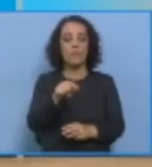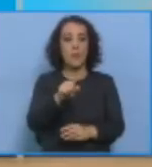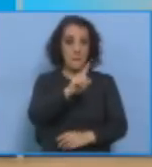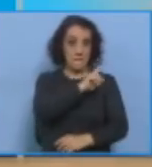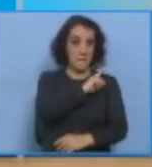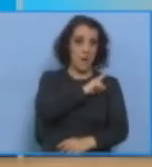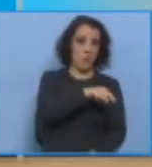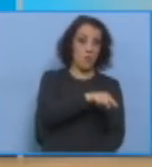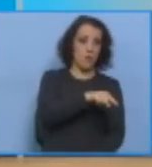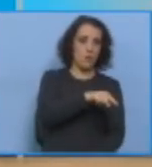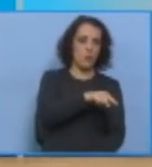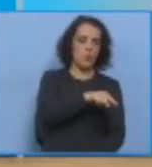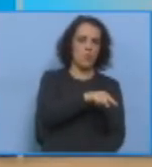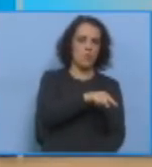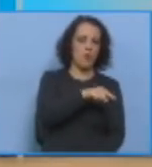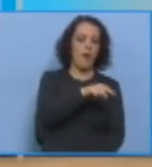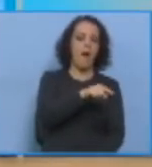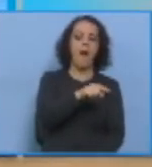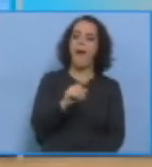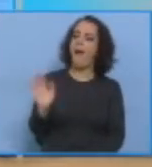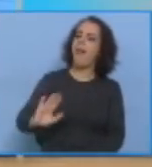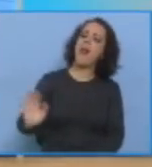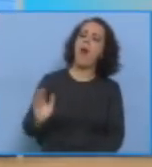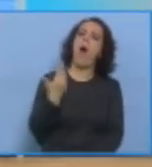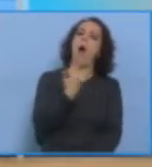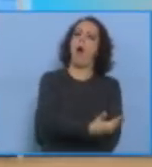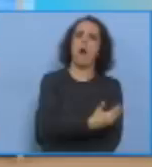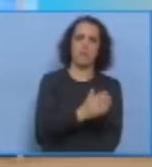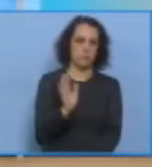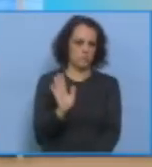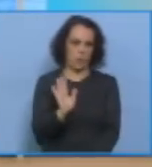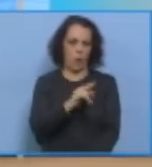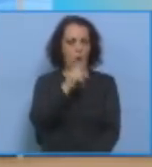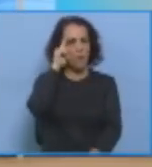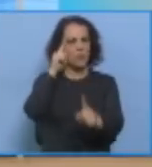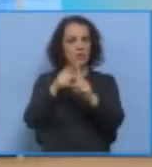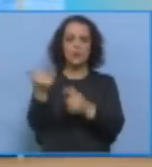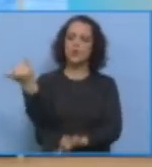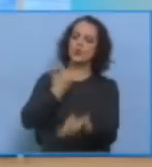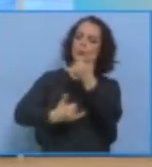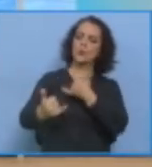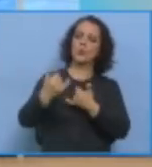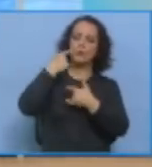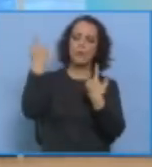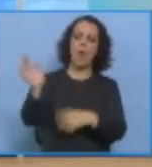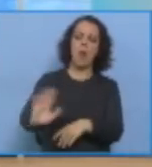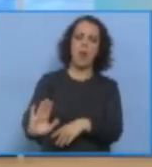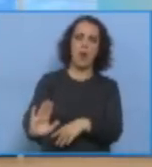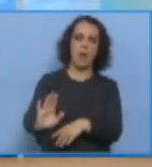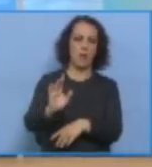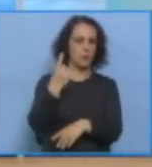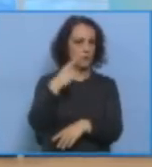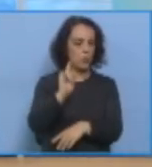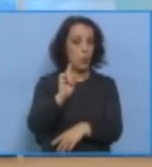privado nem sempre foi supletivo do público, ou seja, o privado não tem, por definição, de ser supletivo do público. Teria de ser supletivo do